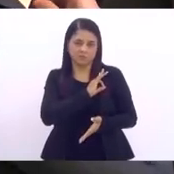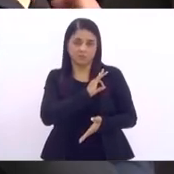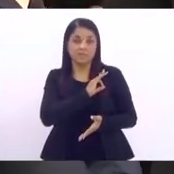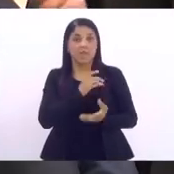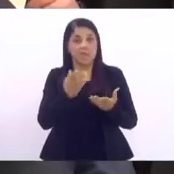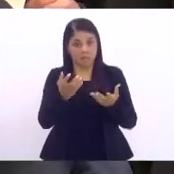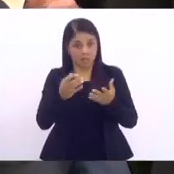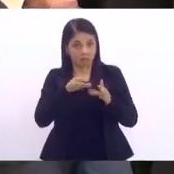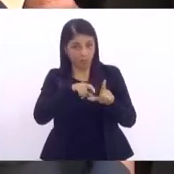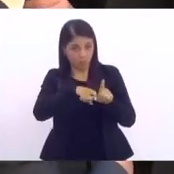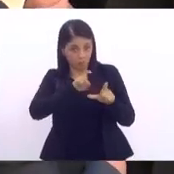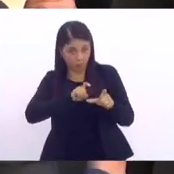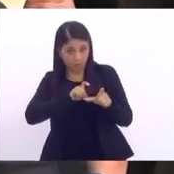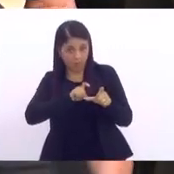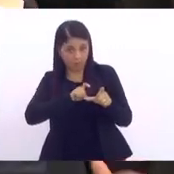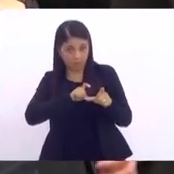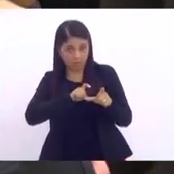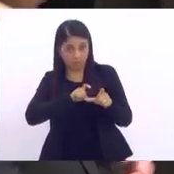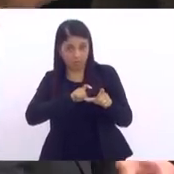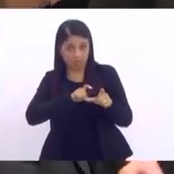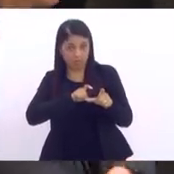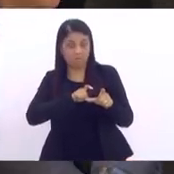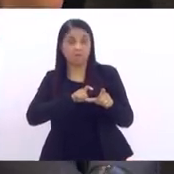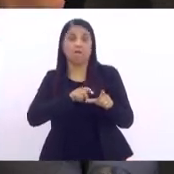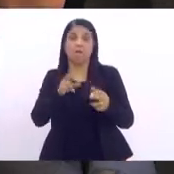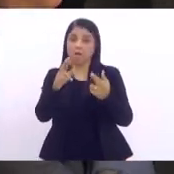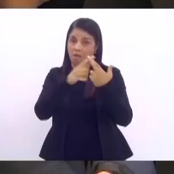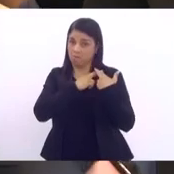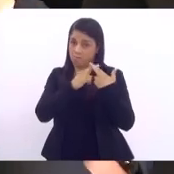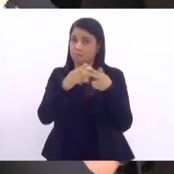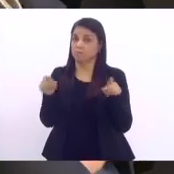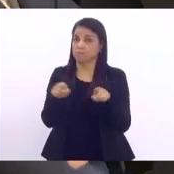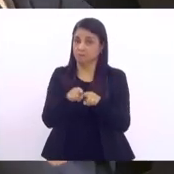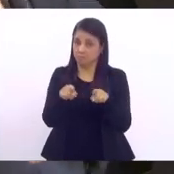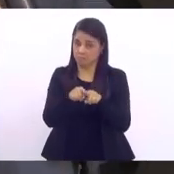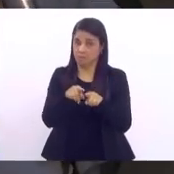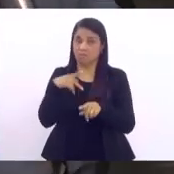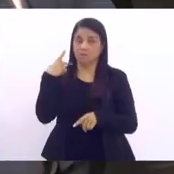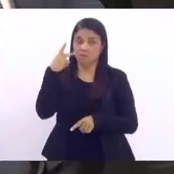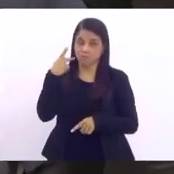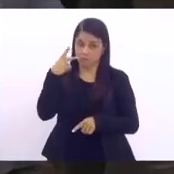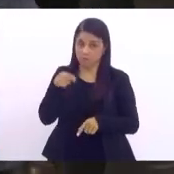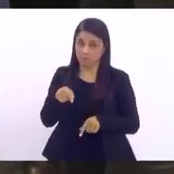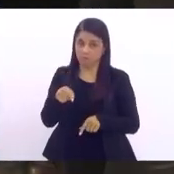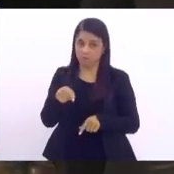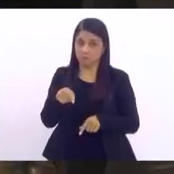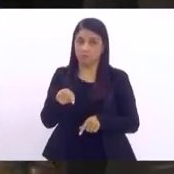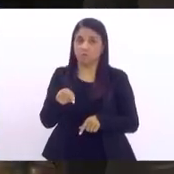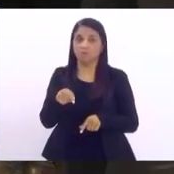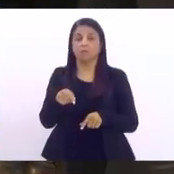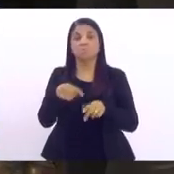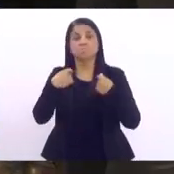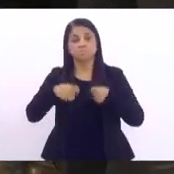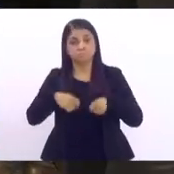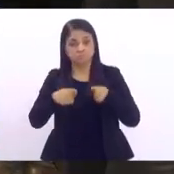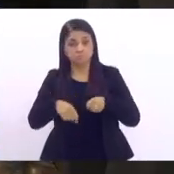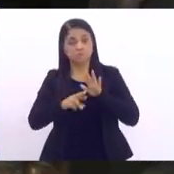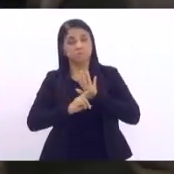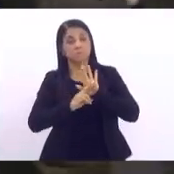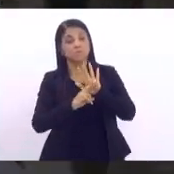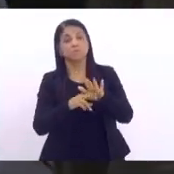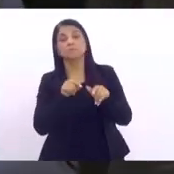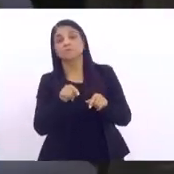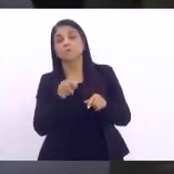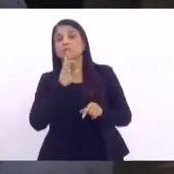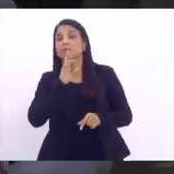autonomia, maior a responsabilidade com a política que toca. Mas a gente precisa de alguém para responder sobre uma possível política pública de